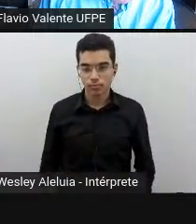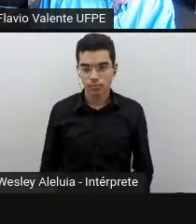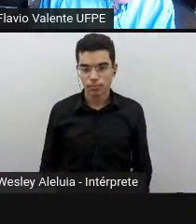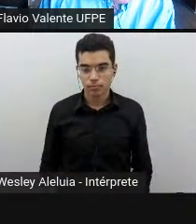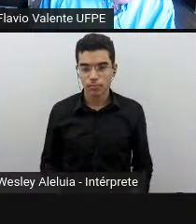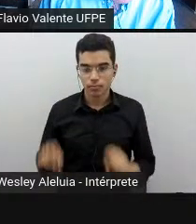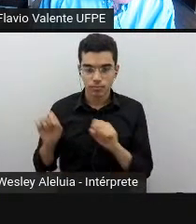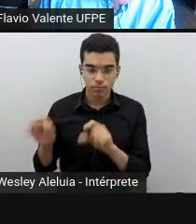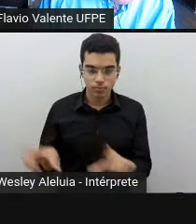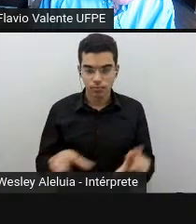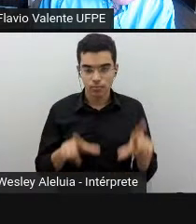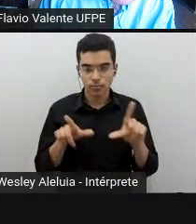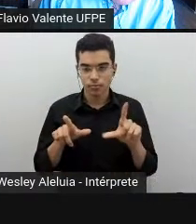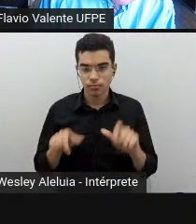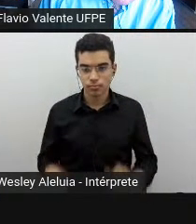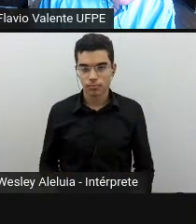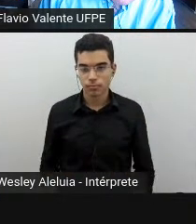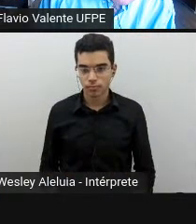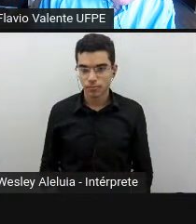Próximo.